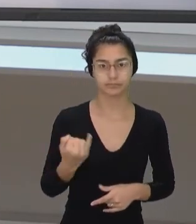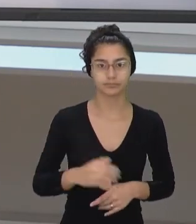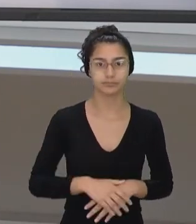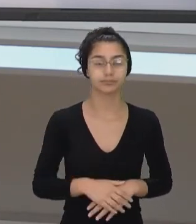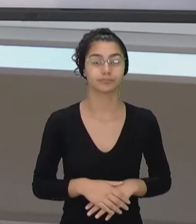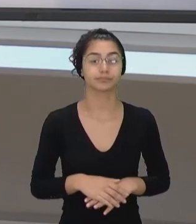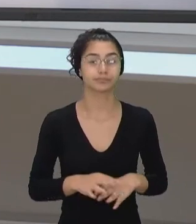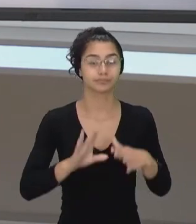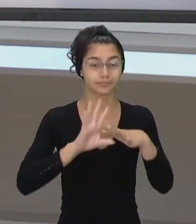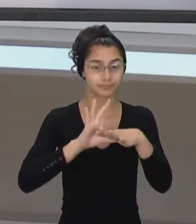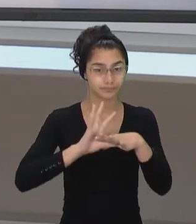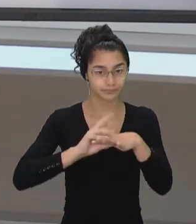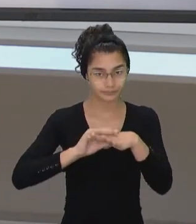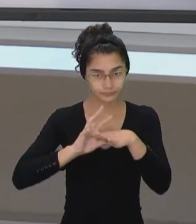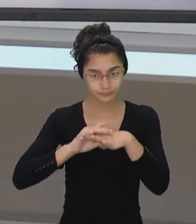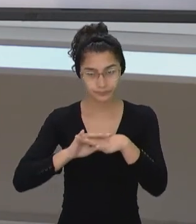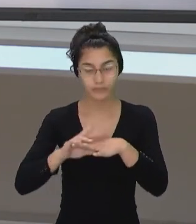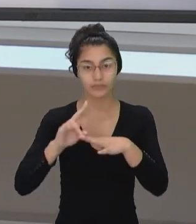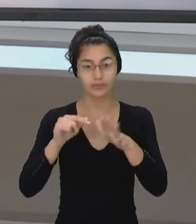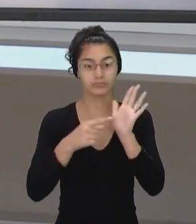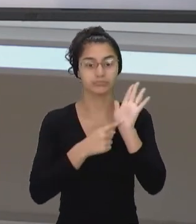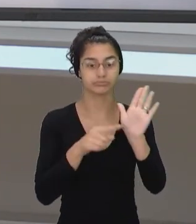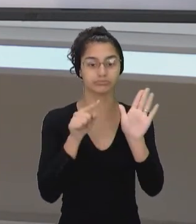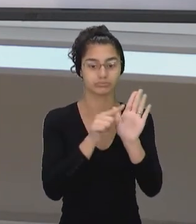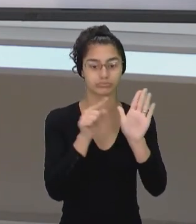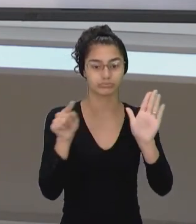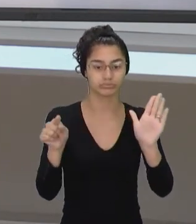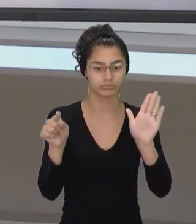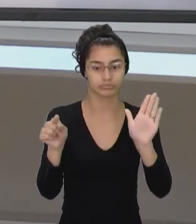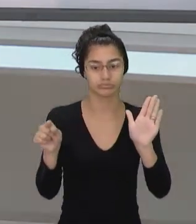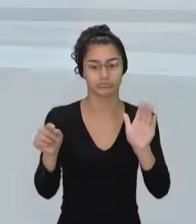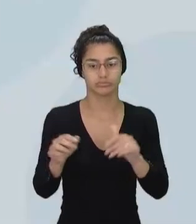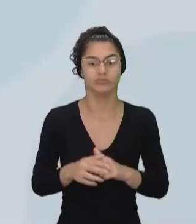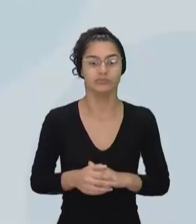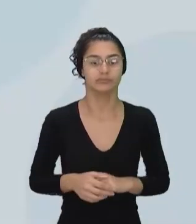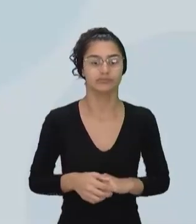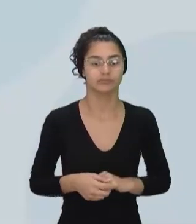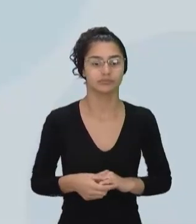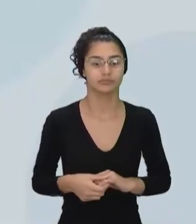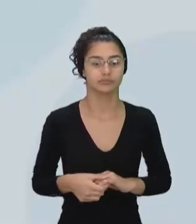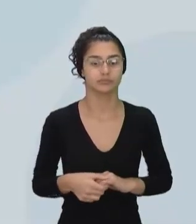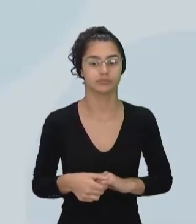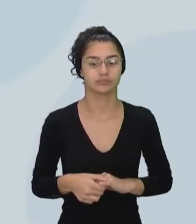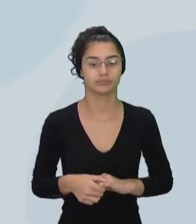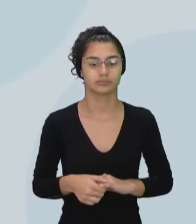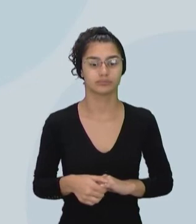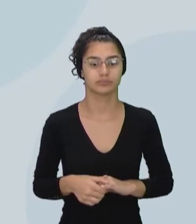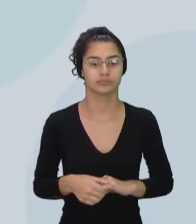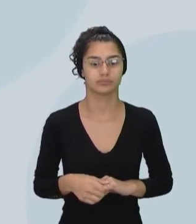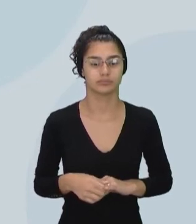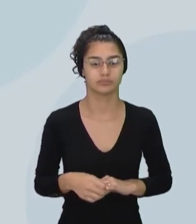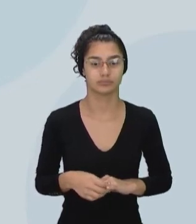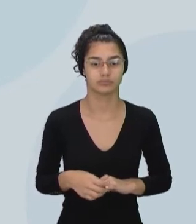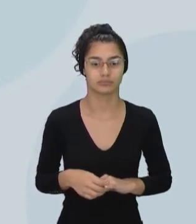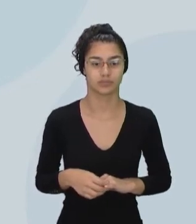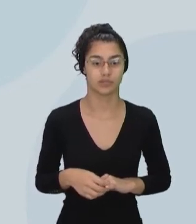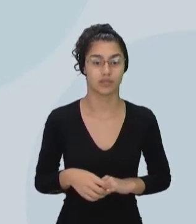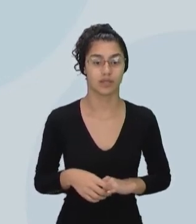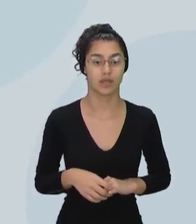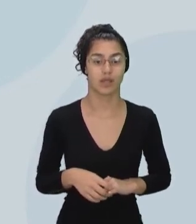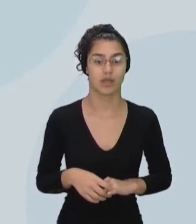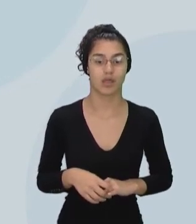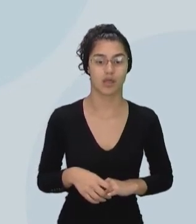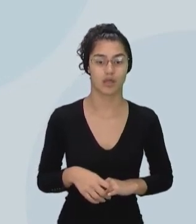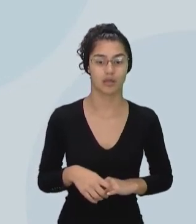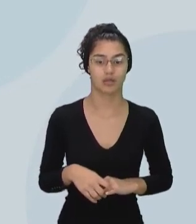Então, essas doenças, vai aparecer aí na tela para vocês, vou colocar aqui para vocês, então, ali, olha, dentre as